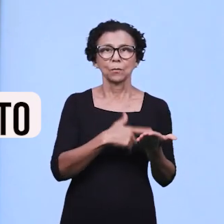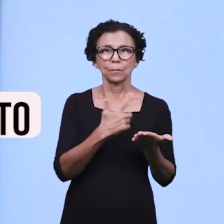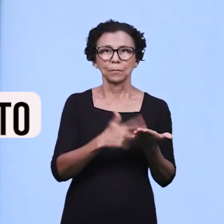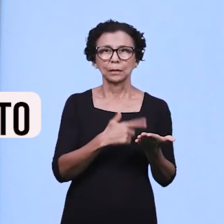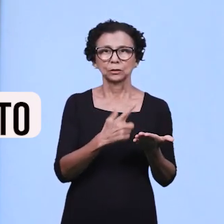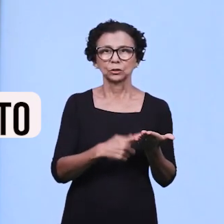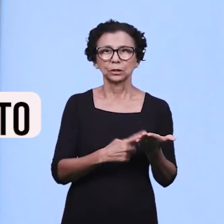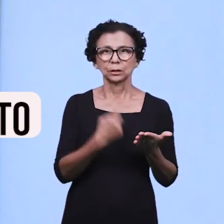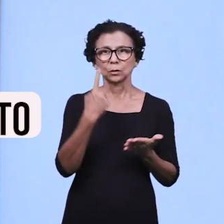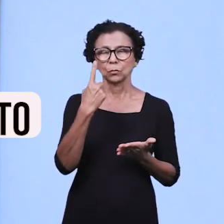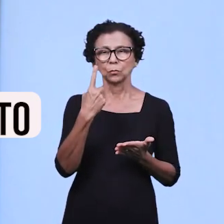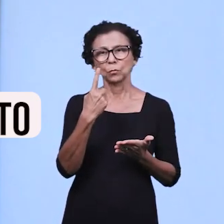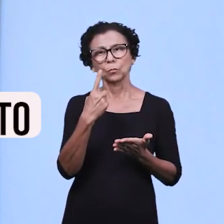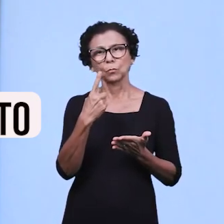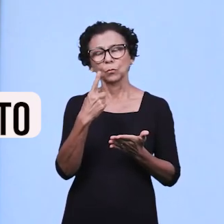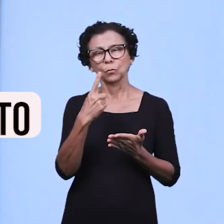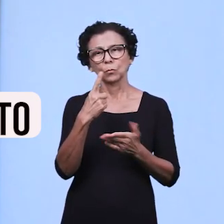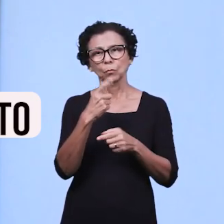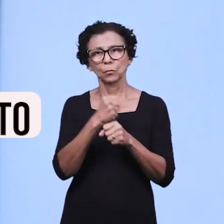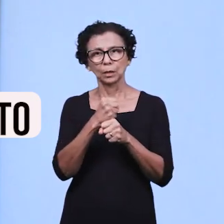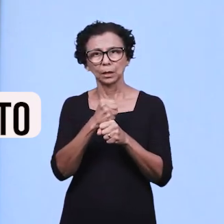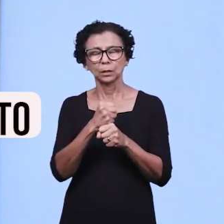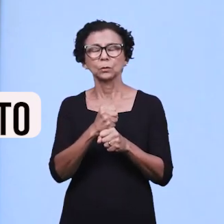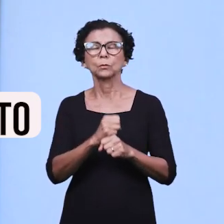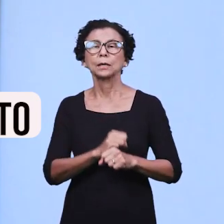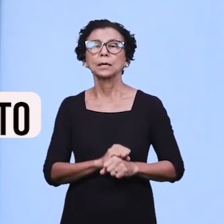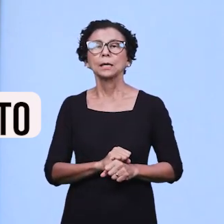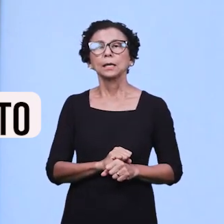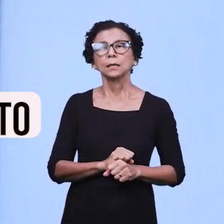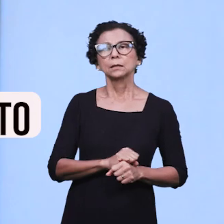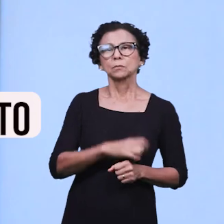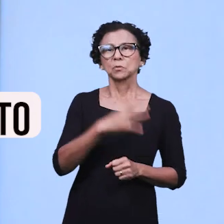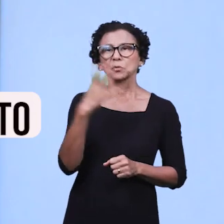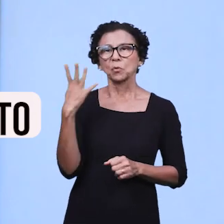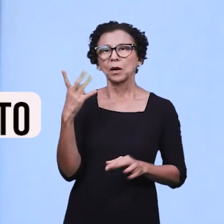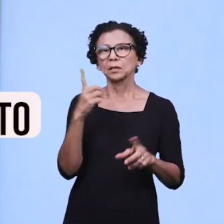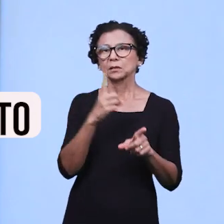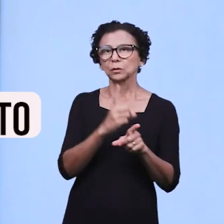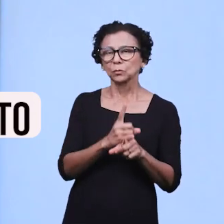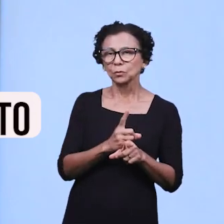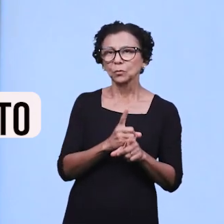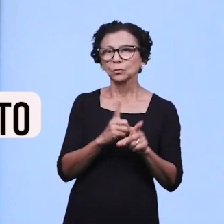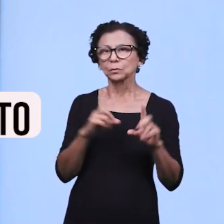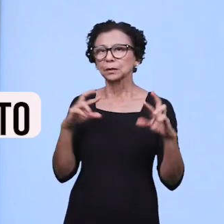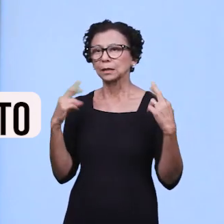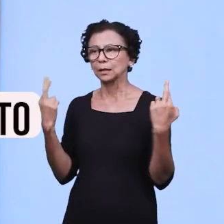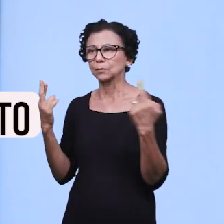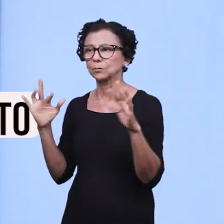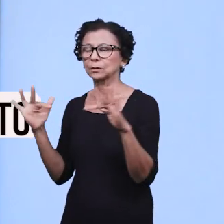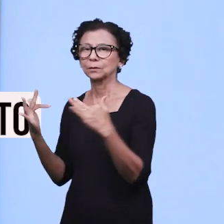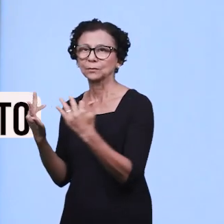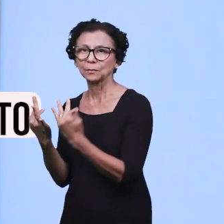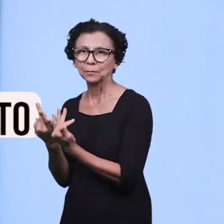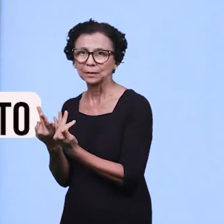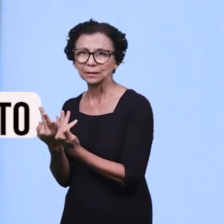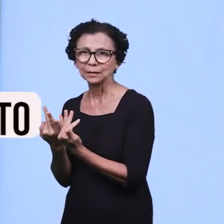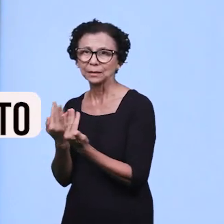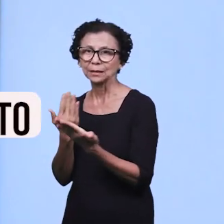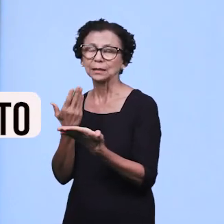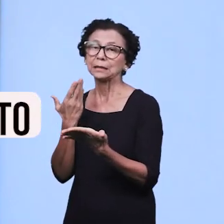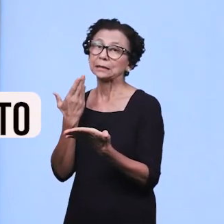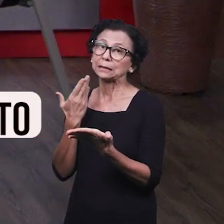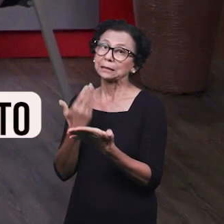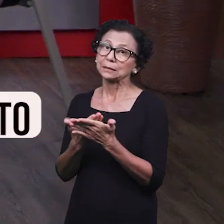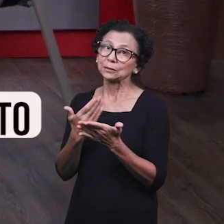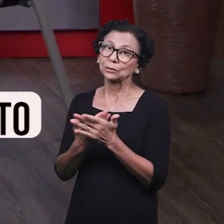vezes 4, 5 encontros em que eles reúnem as famílias e fazem estudos pertinentes ali, né, à educação dos filhos. Então também